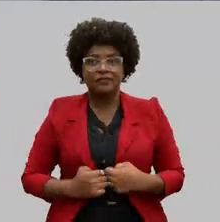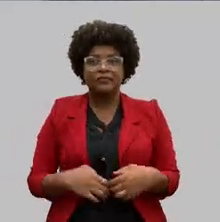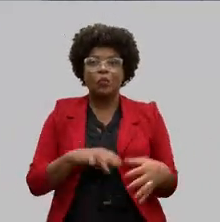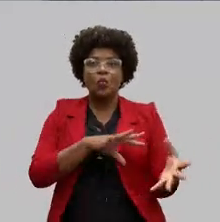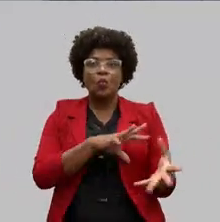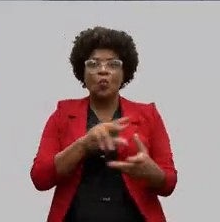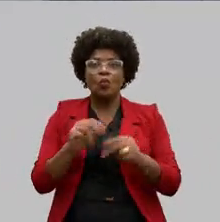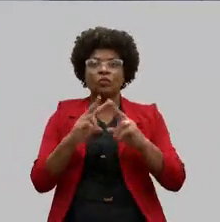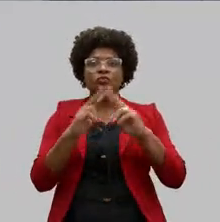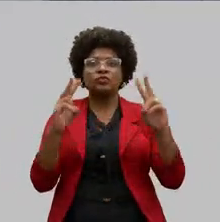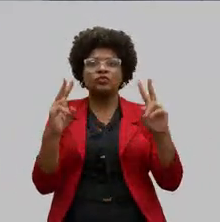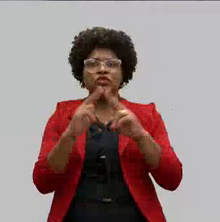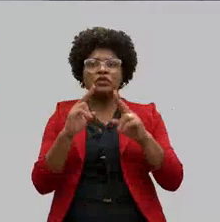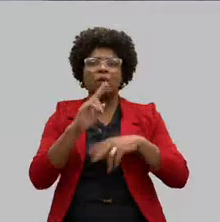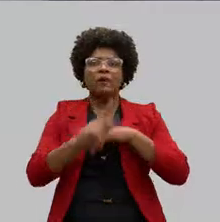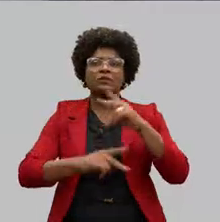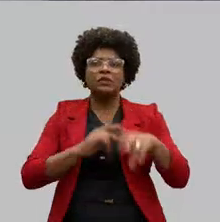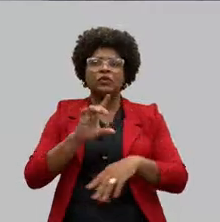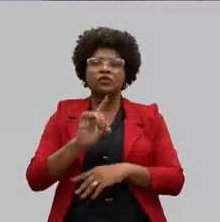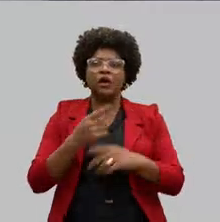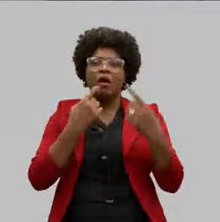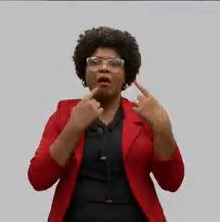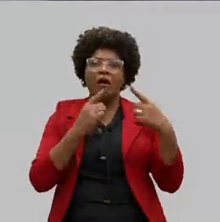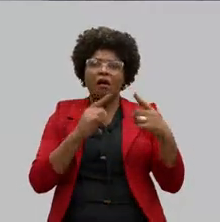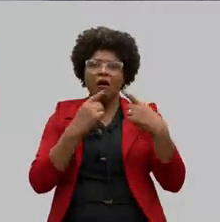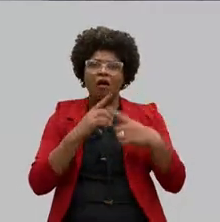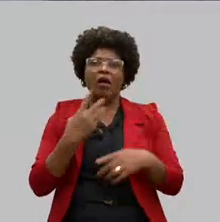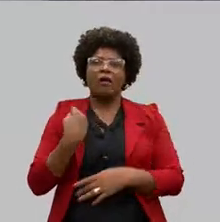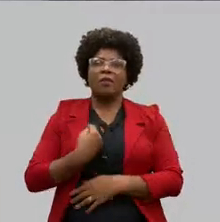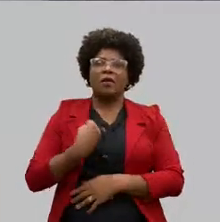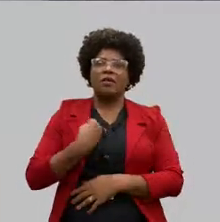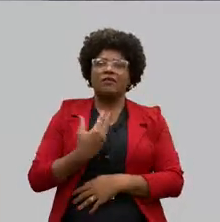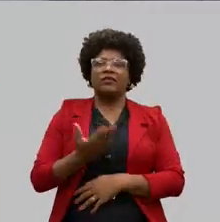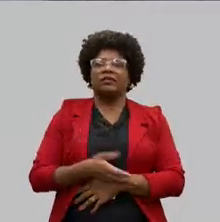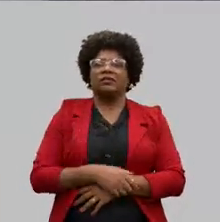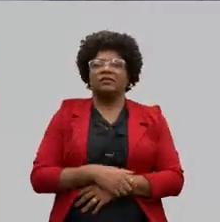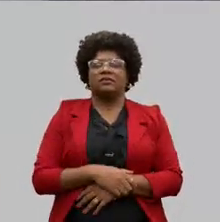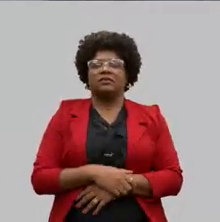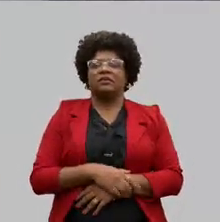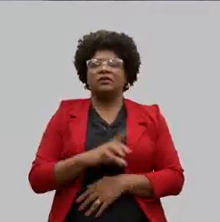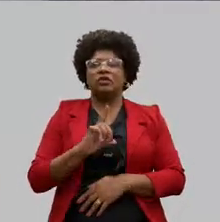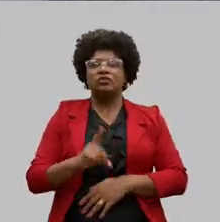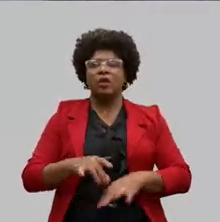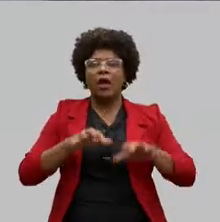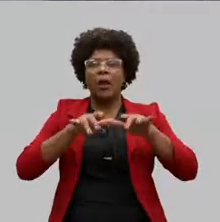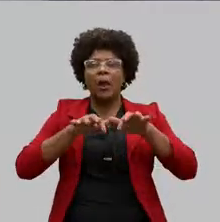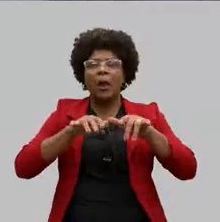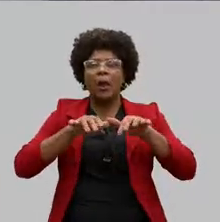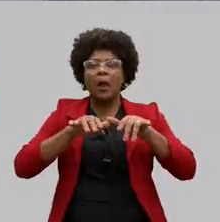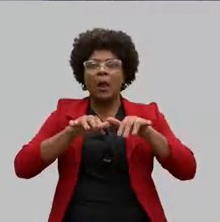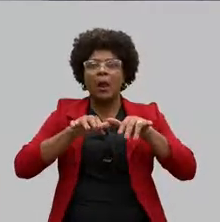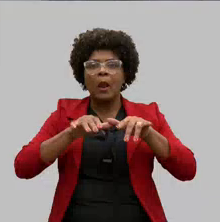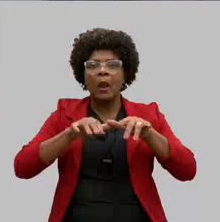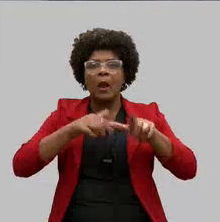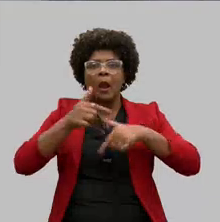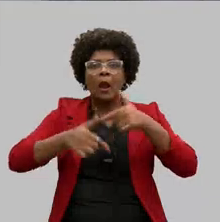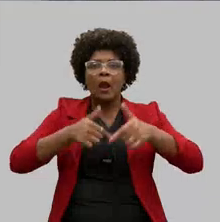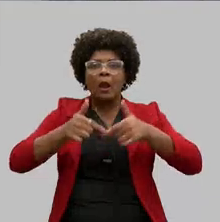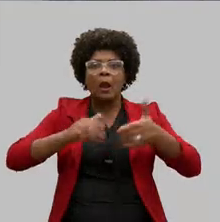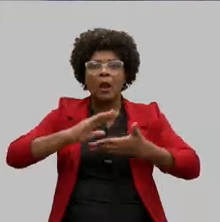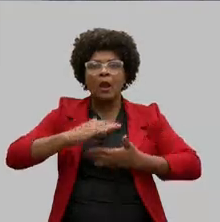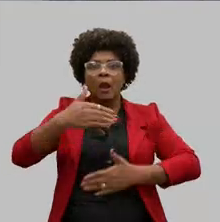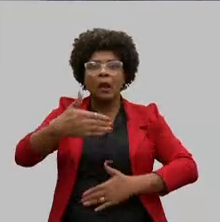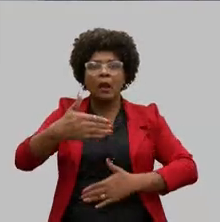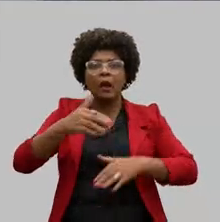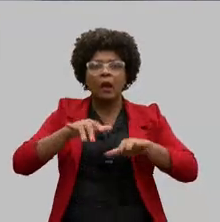reclamando da vida só virando ali um guerreiro atrás de um computador das redes sociais muitas vezes a gente frequenta um lugar